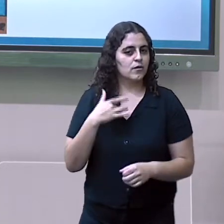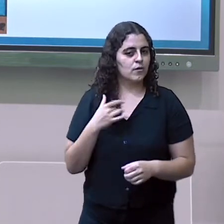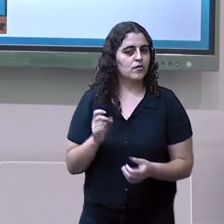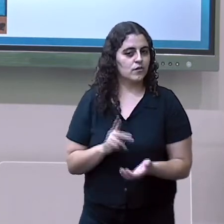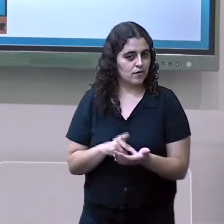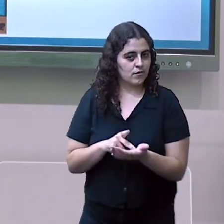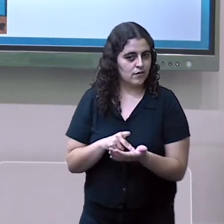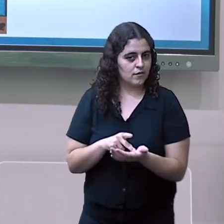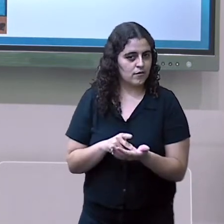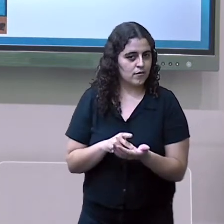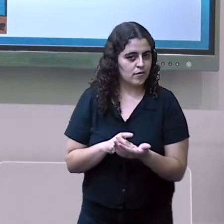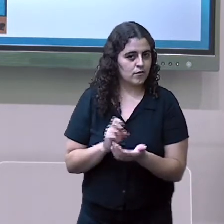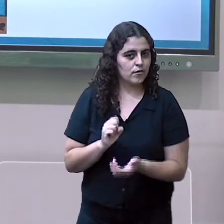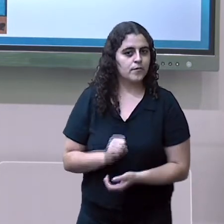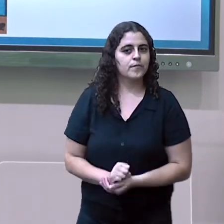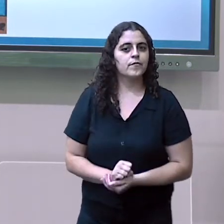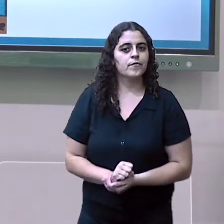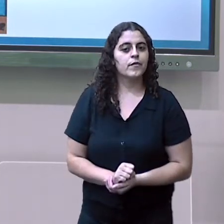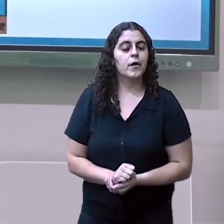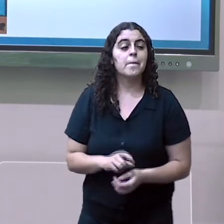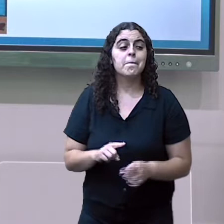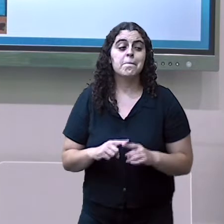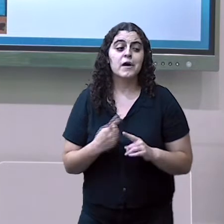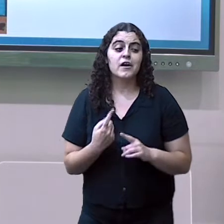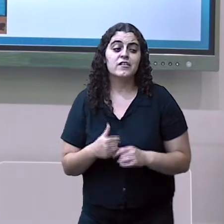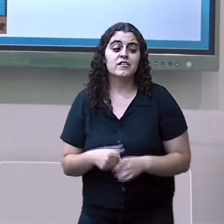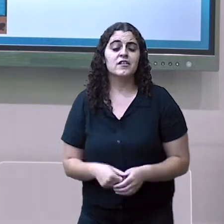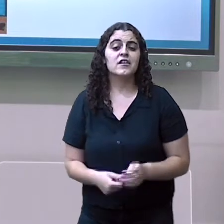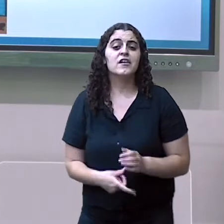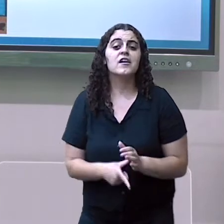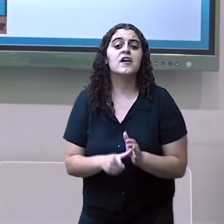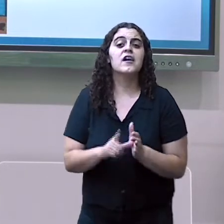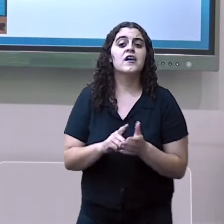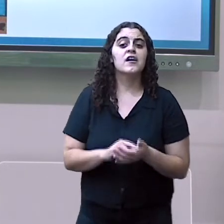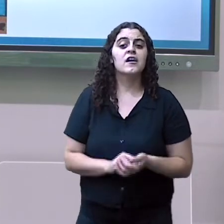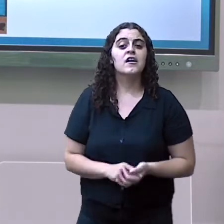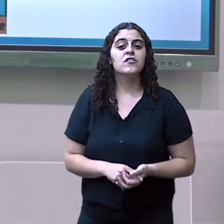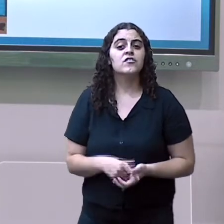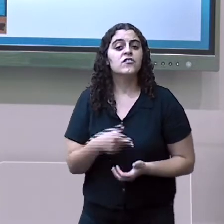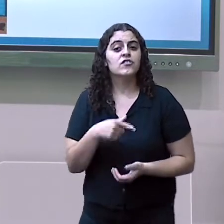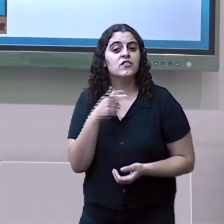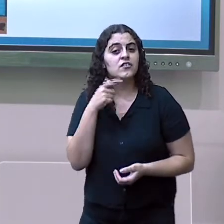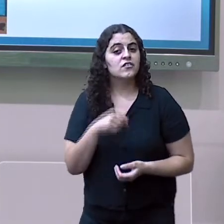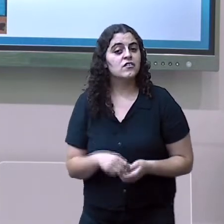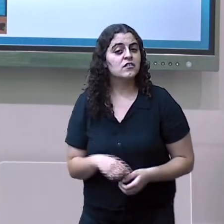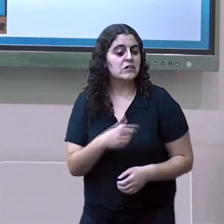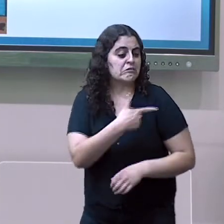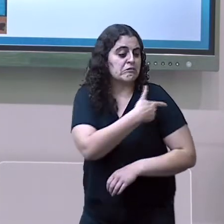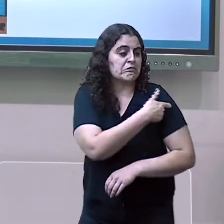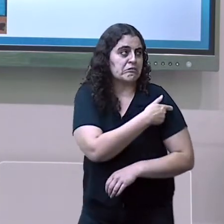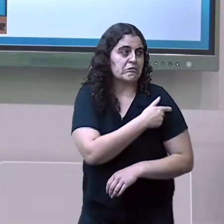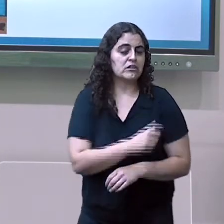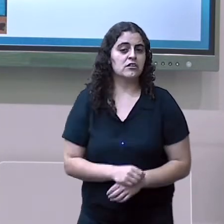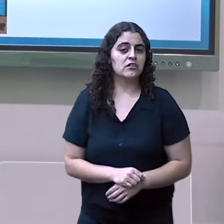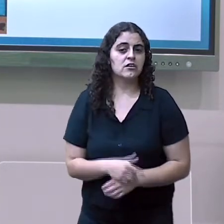mais seguros, correto? Mas e antes da vacina? Quem não teve medo?